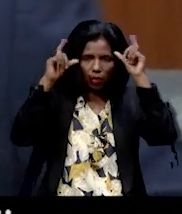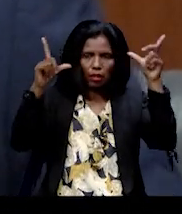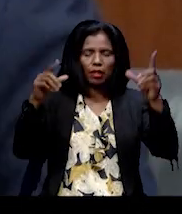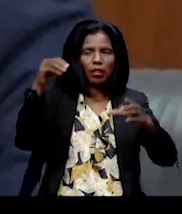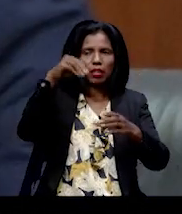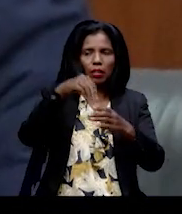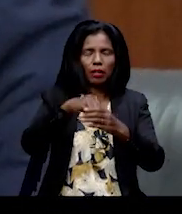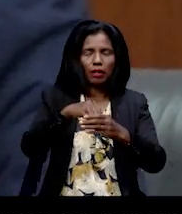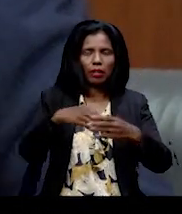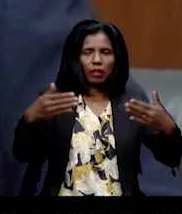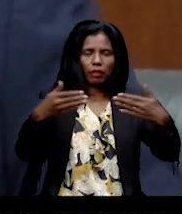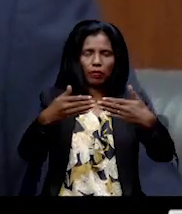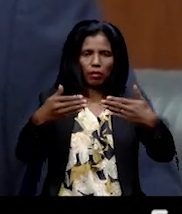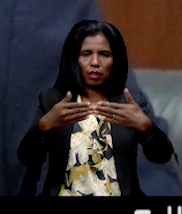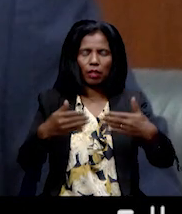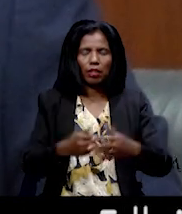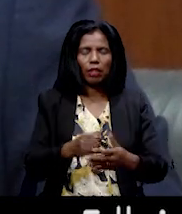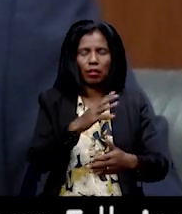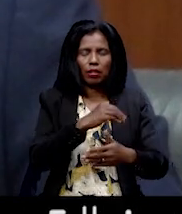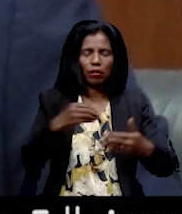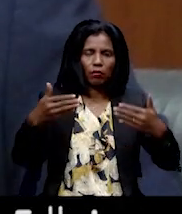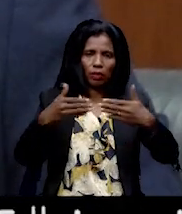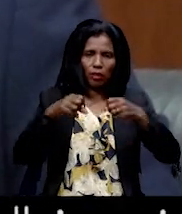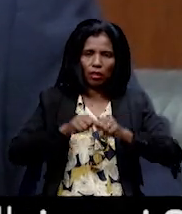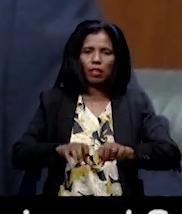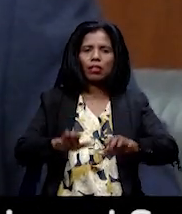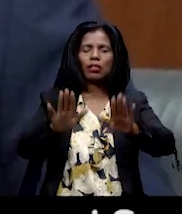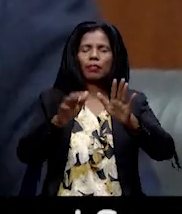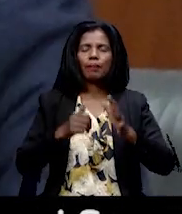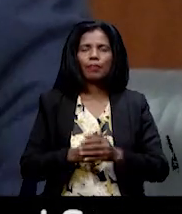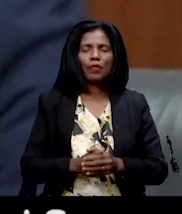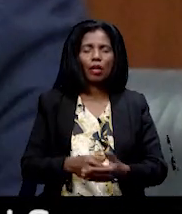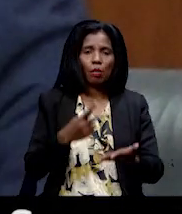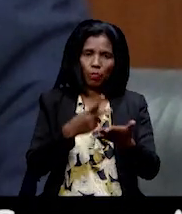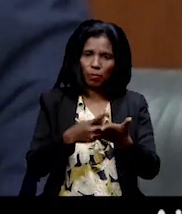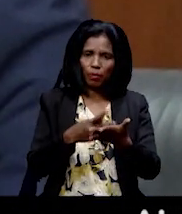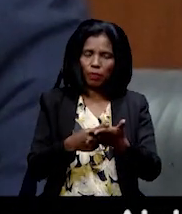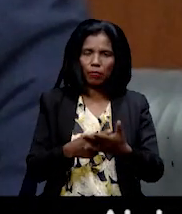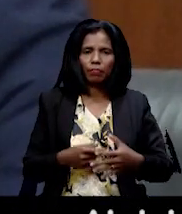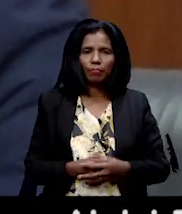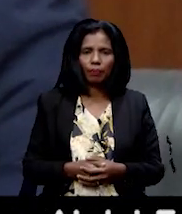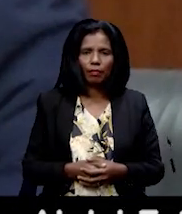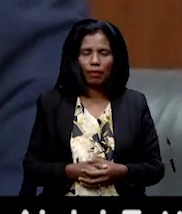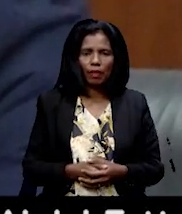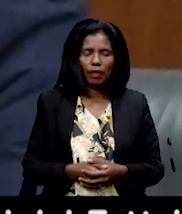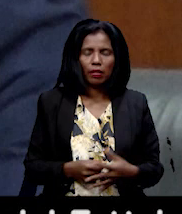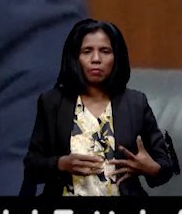inklui frontera terrestre namos frontera tasi proposta hirak ne liliu ba